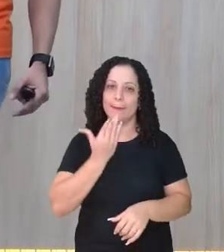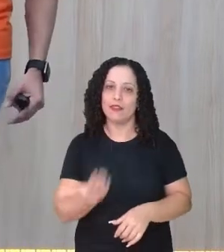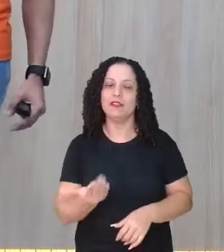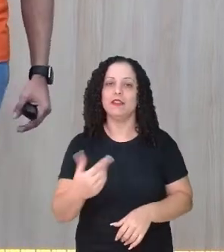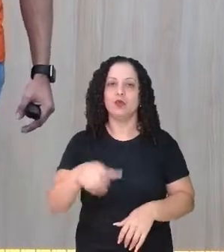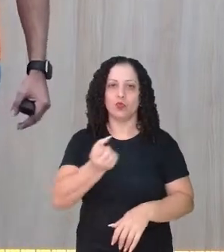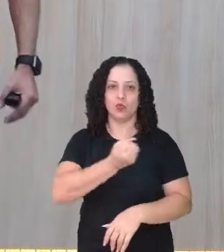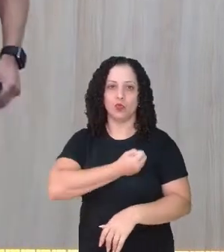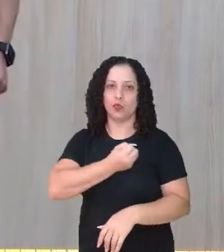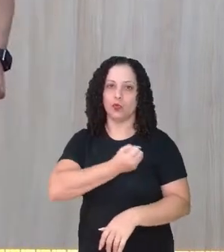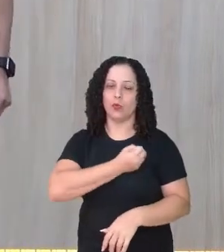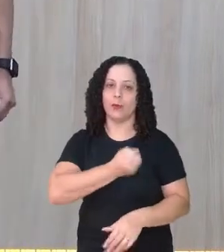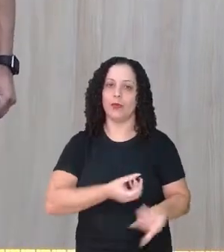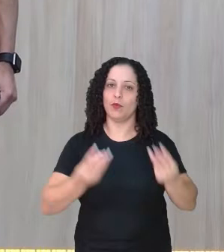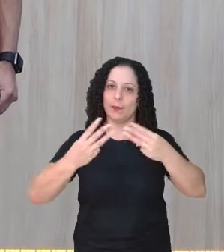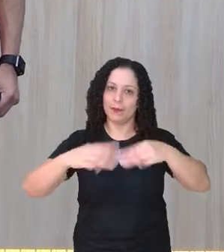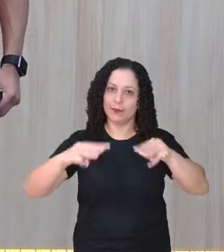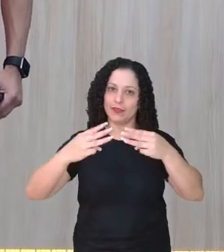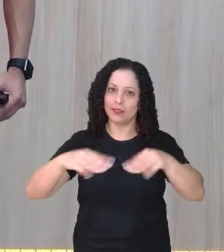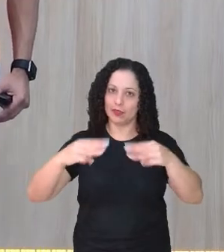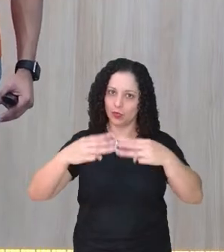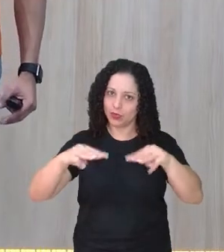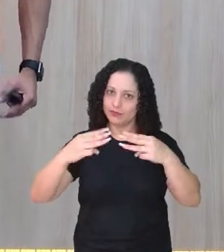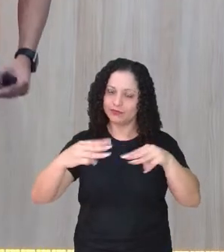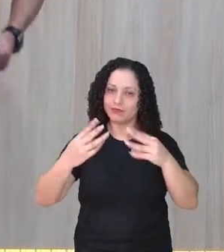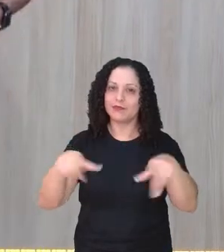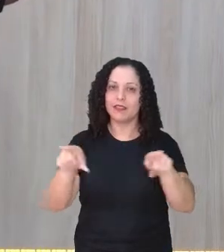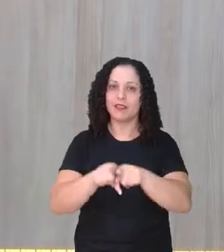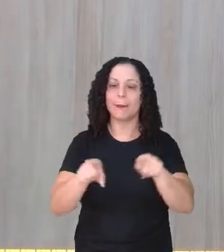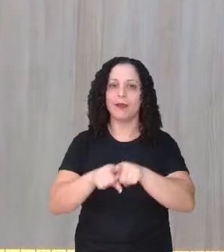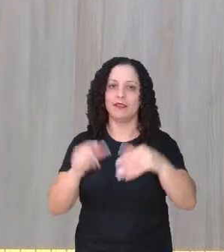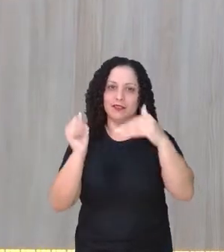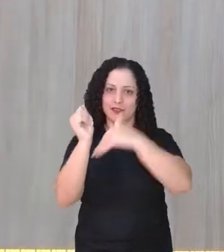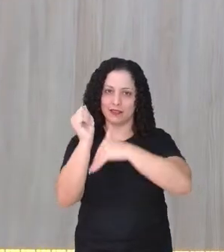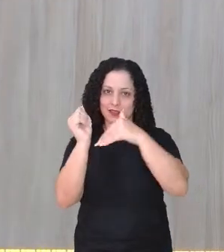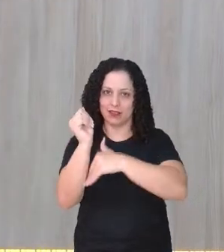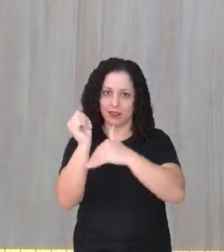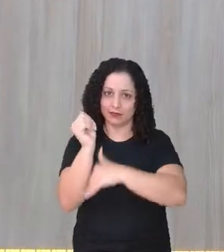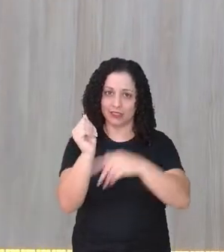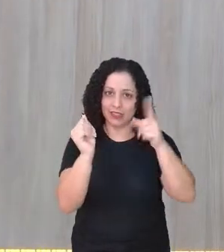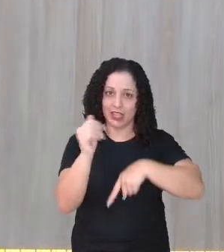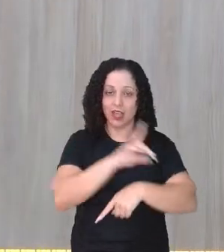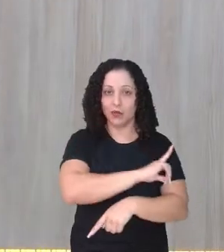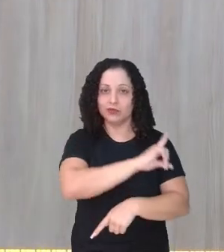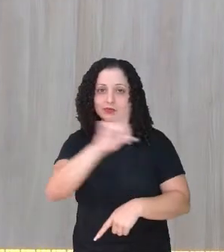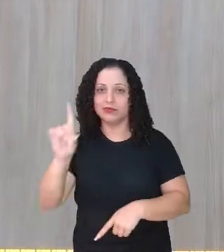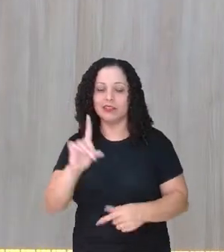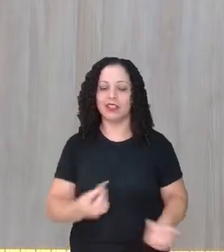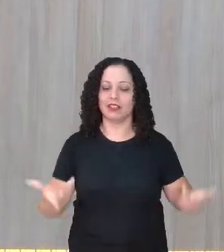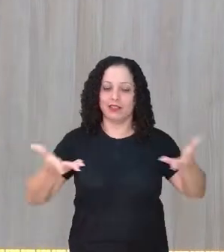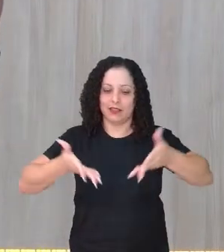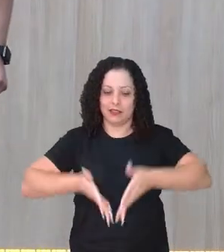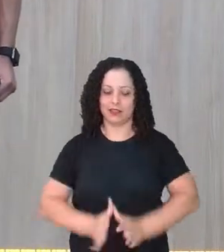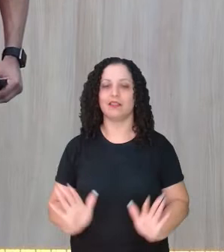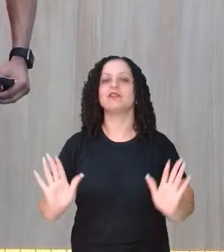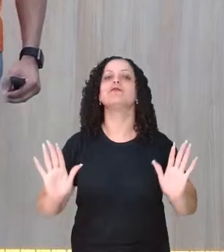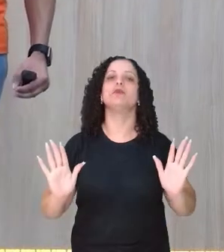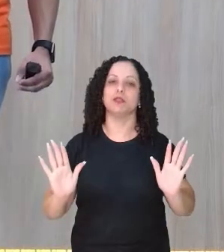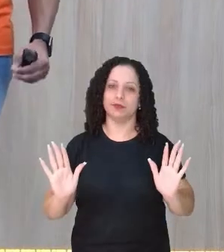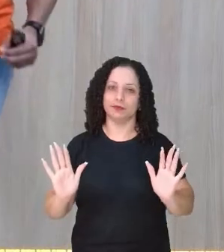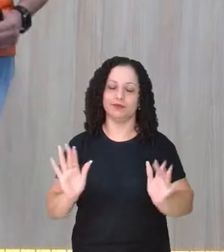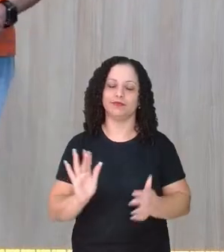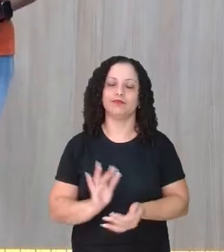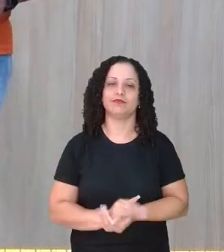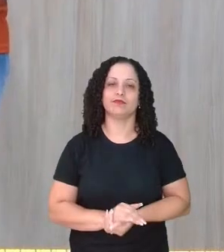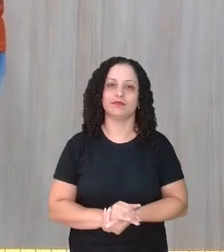seu login e a sua senha. O login é a sua matrícula e a senha são os 8 dígitos